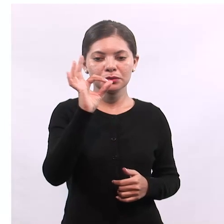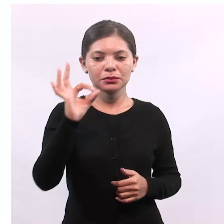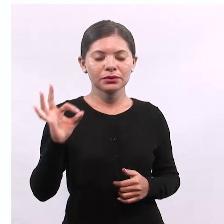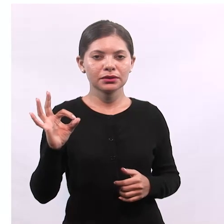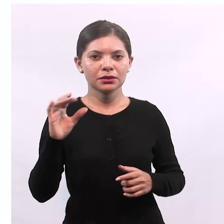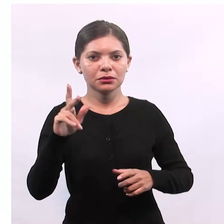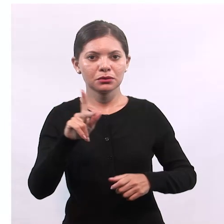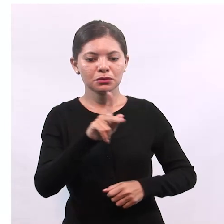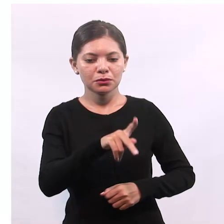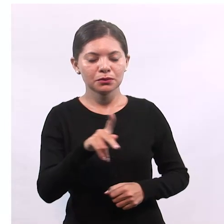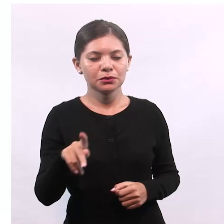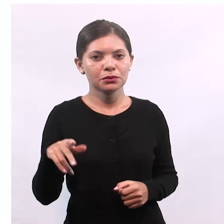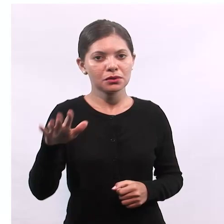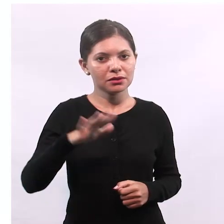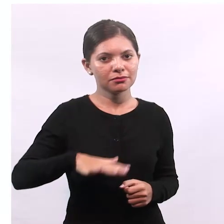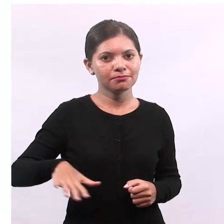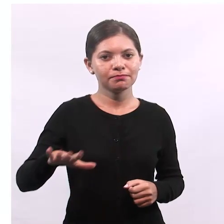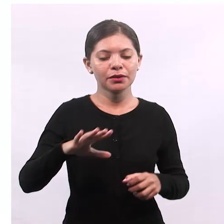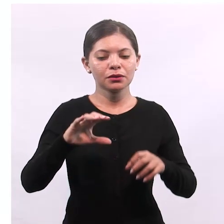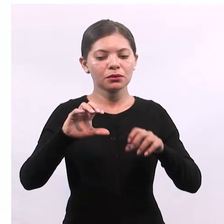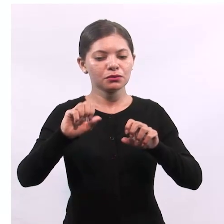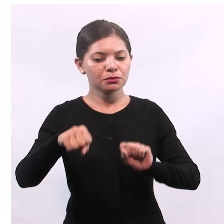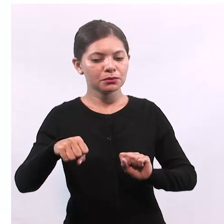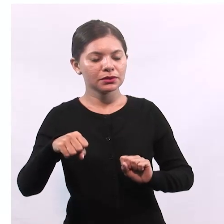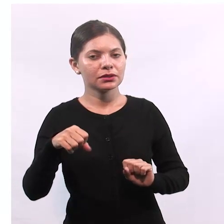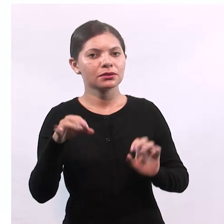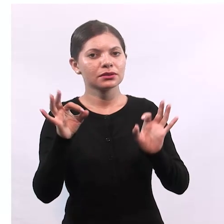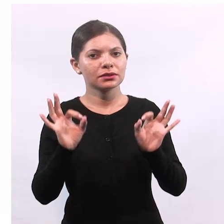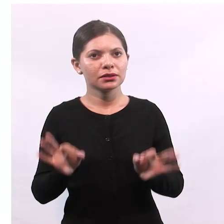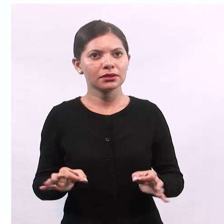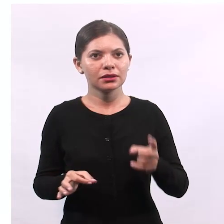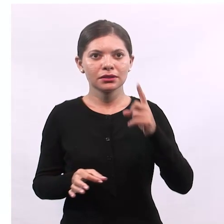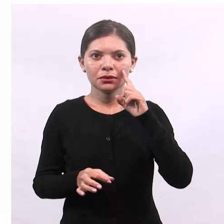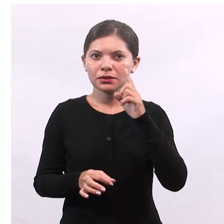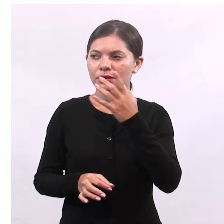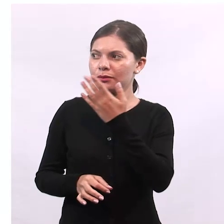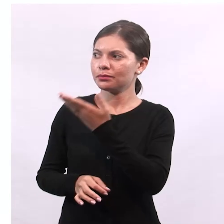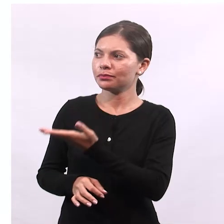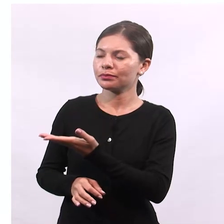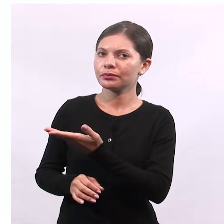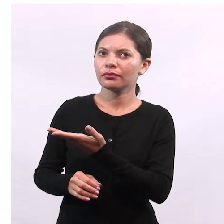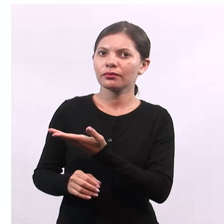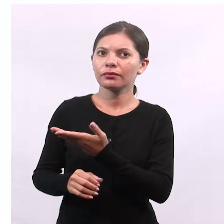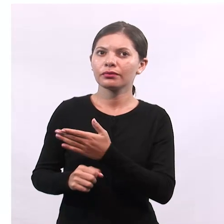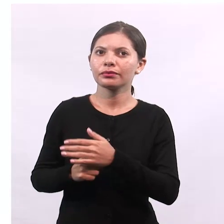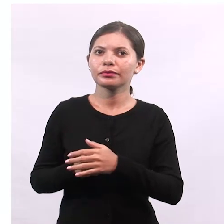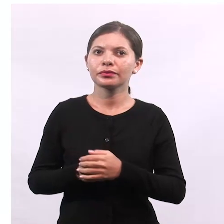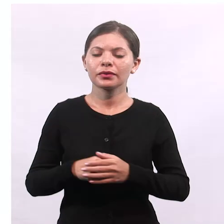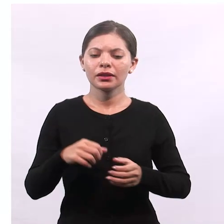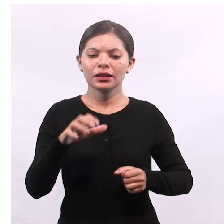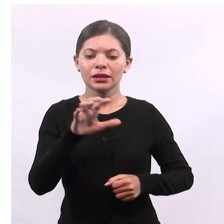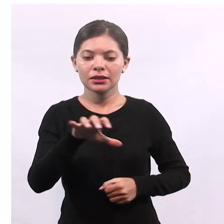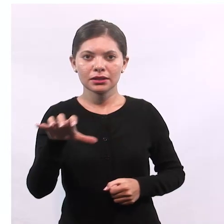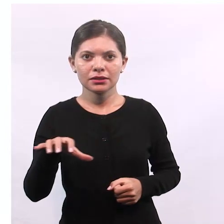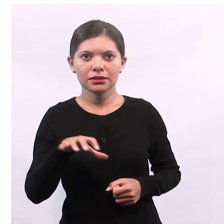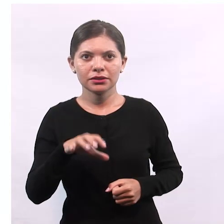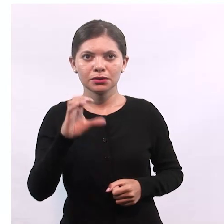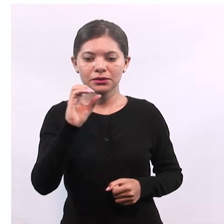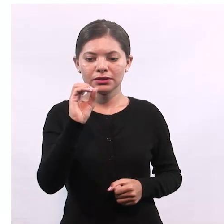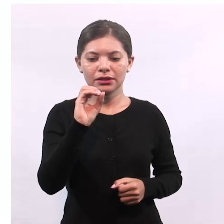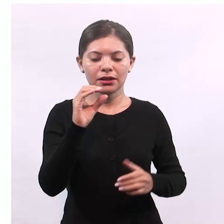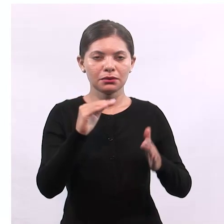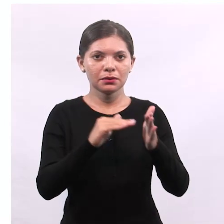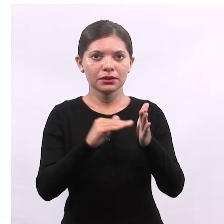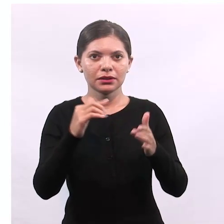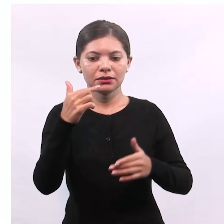professores atuam com formação adequada então aqui nessa região eu estou dizendo que de 0